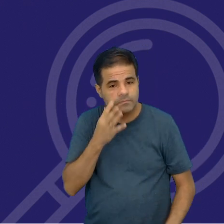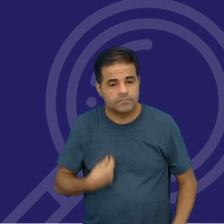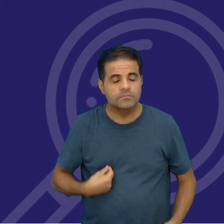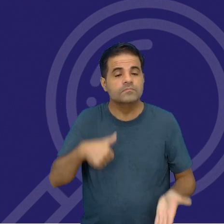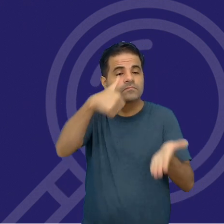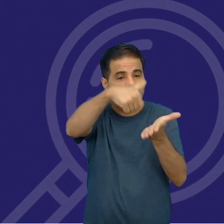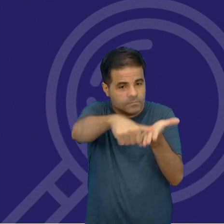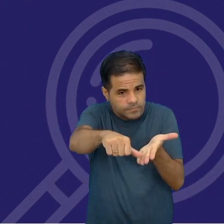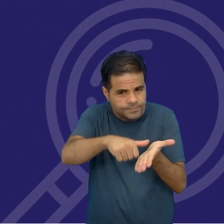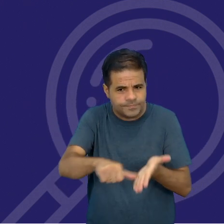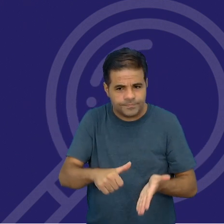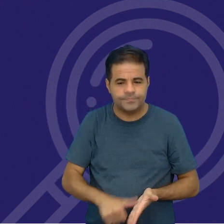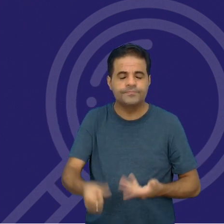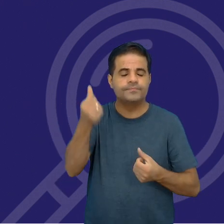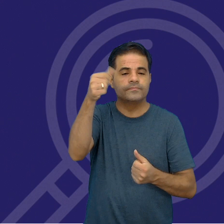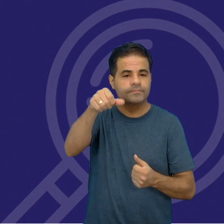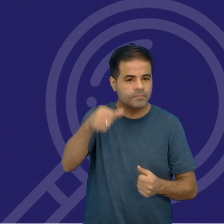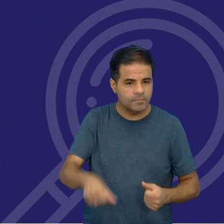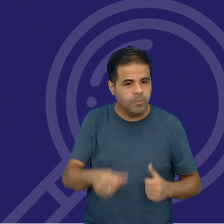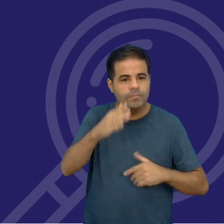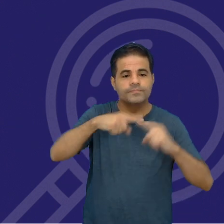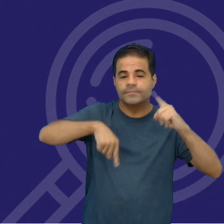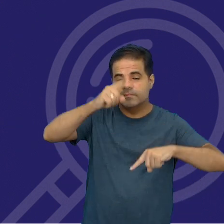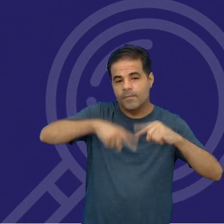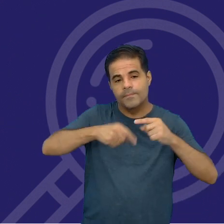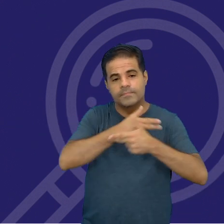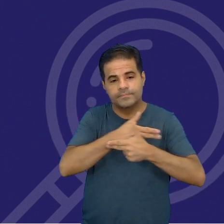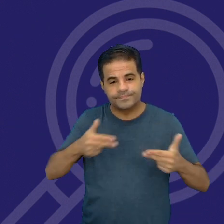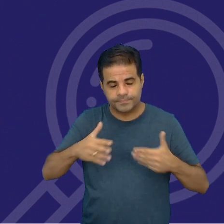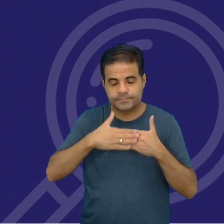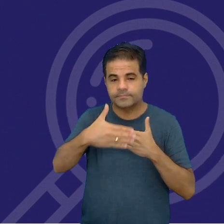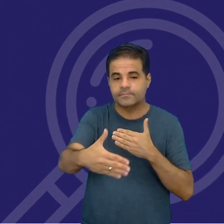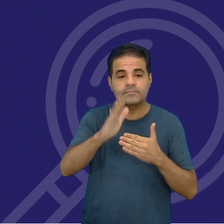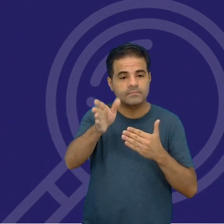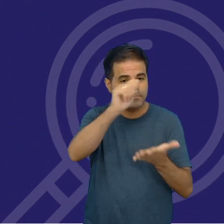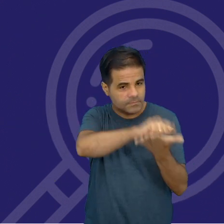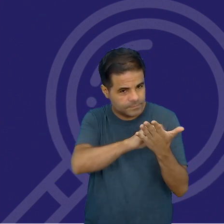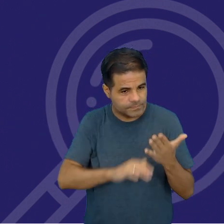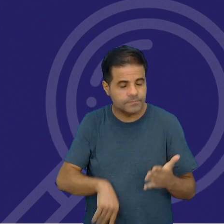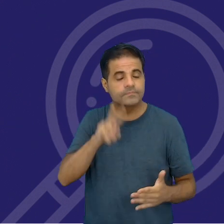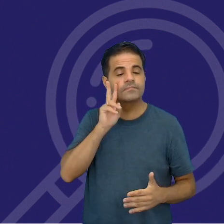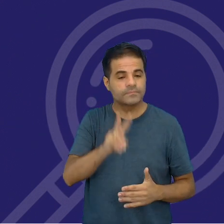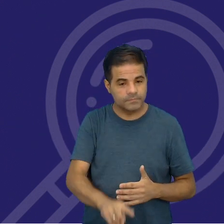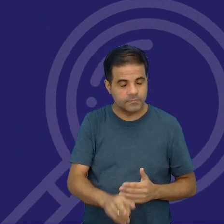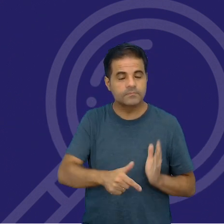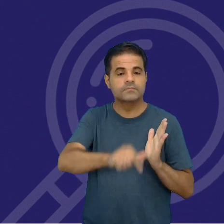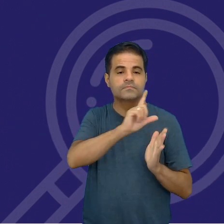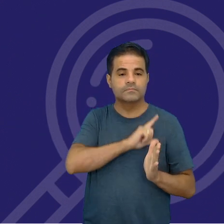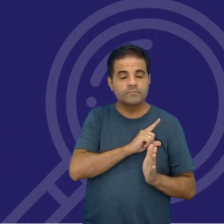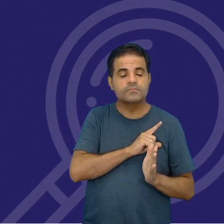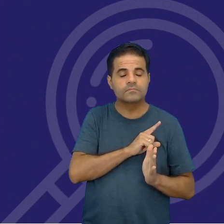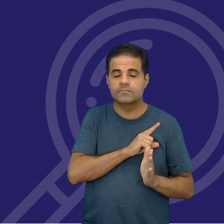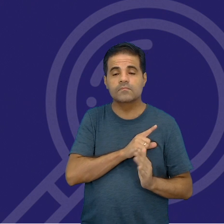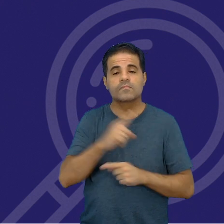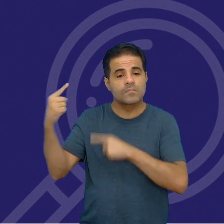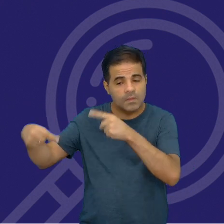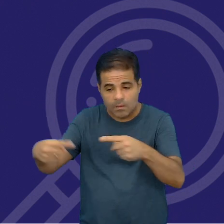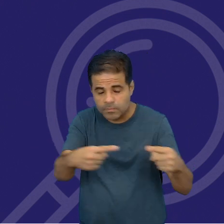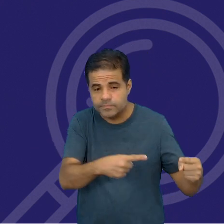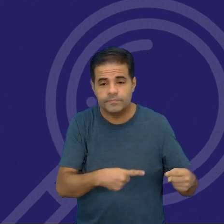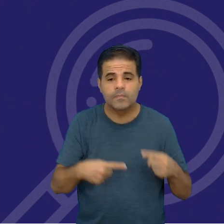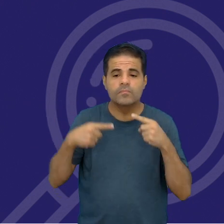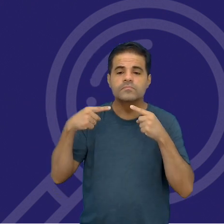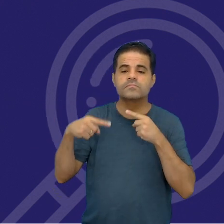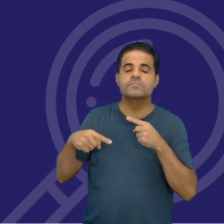etiquetas de aparelhos eletroeletrônicos, e já na atividade que vimos nos slides anteriores, os estudantes precisavam discutir sobre a